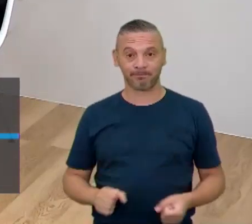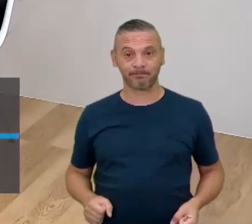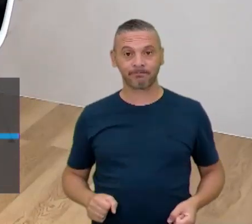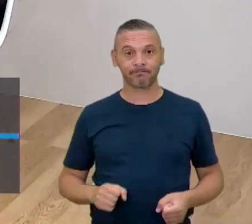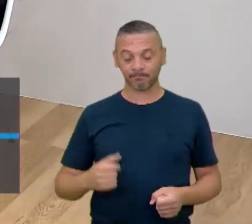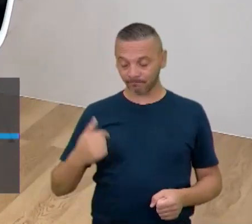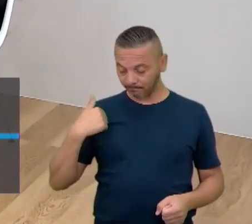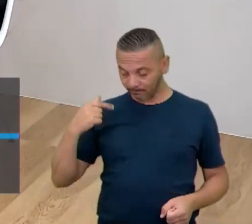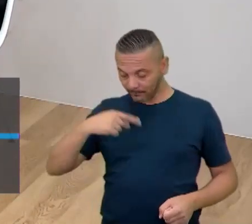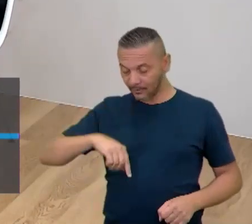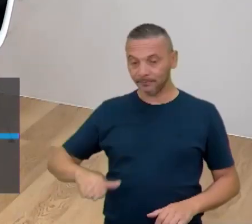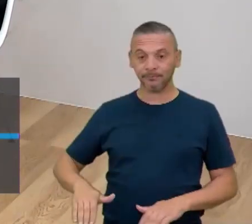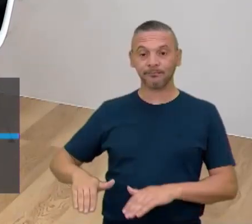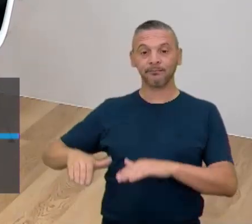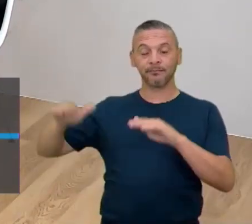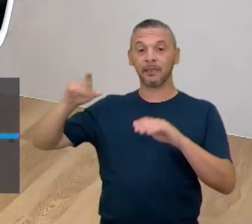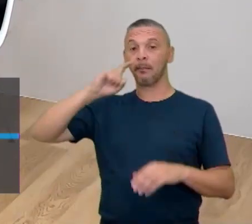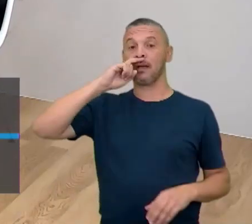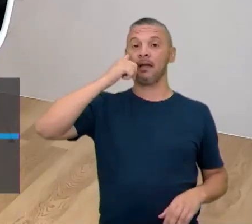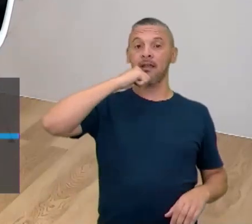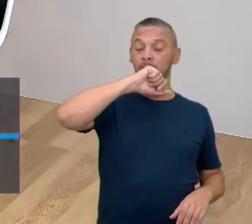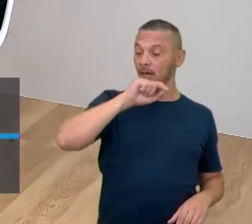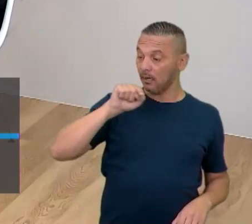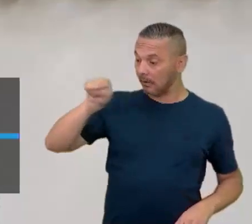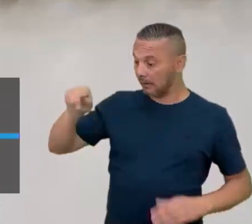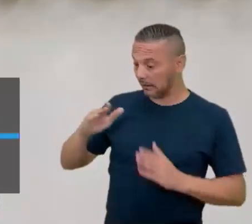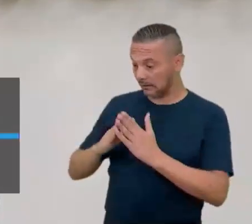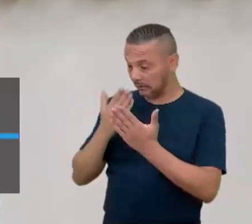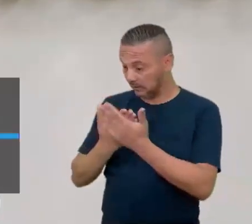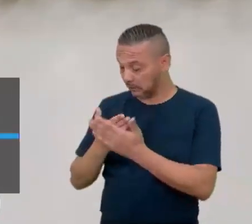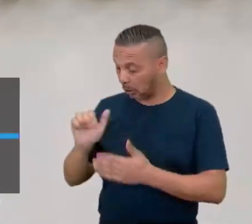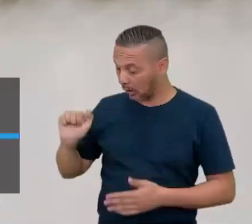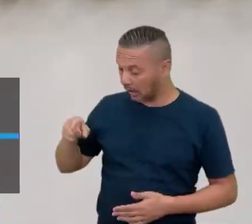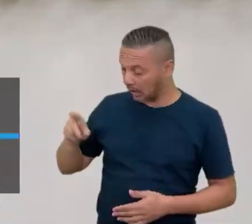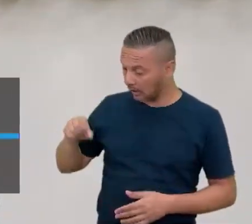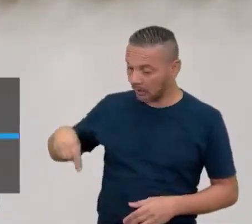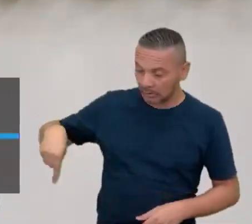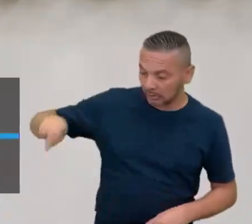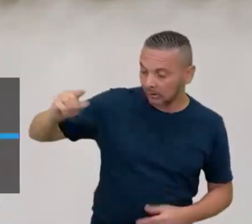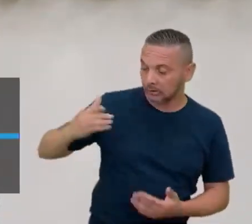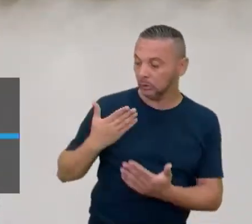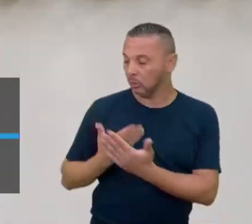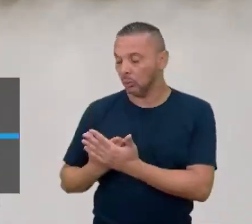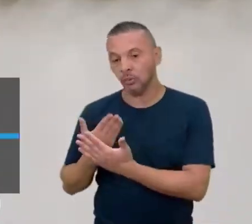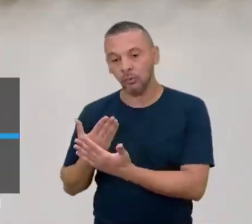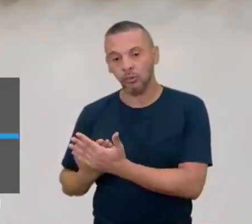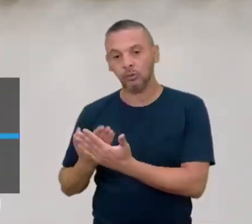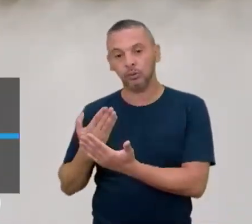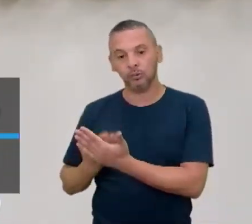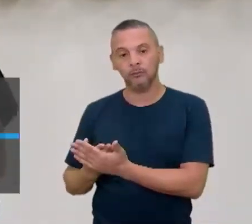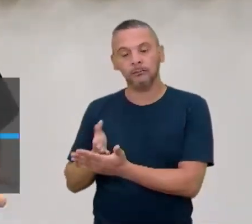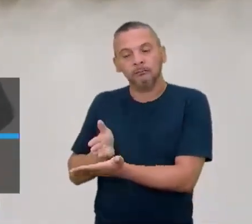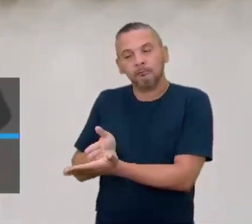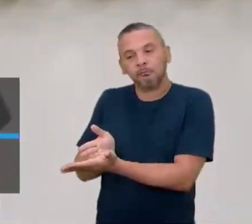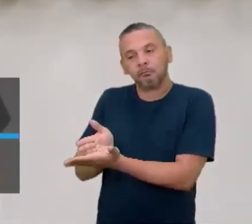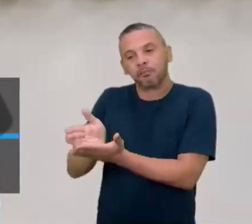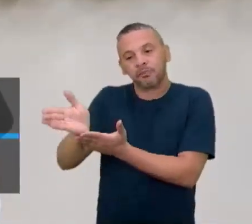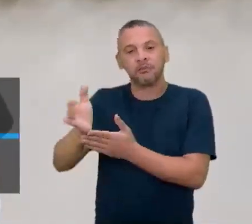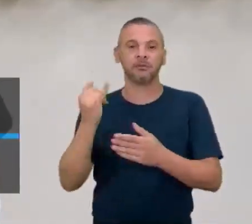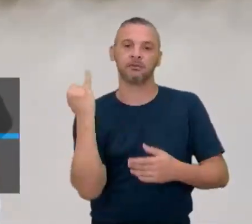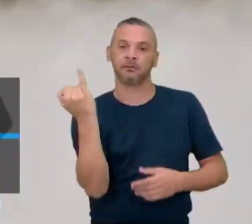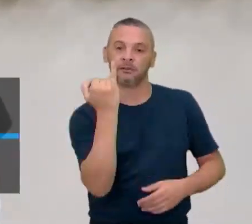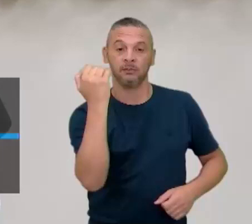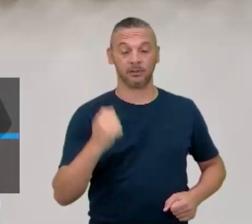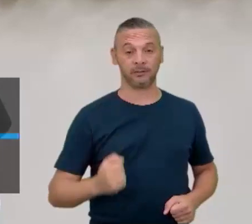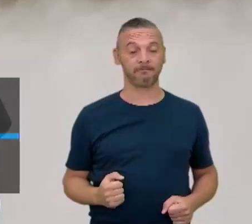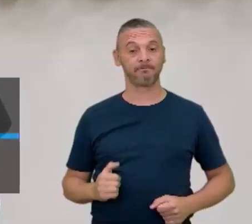quando chega a nossa vez, eles veem que existe uma escola pública que é acessível a todos, eles falam, não, você tem que seguir esse caminho. E que